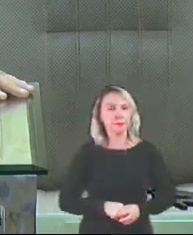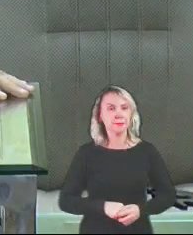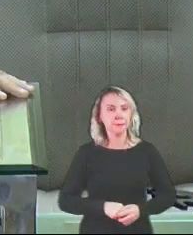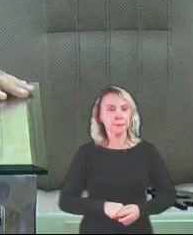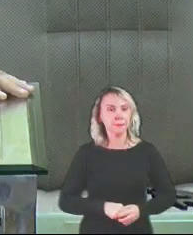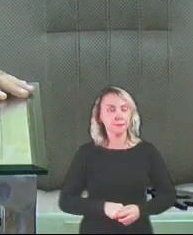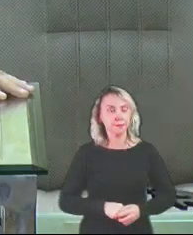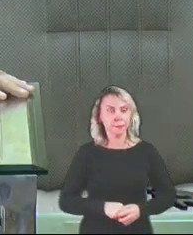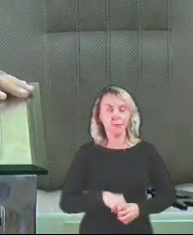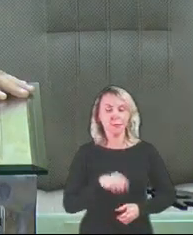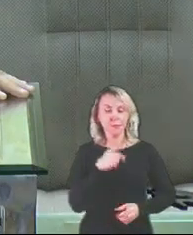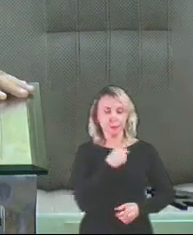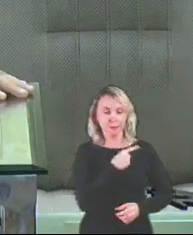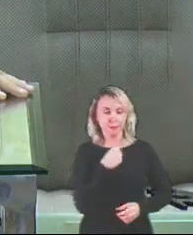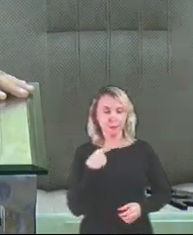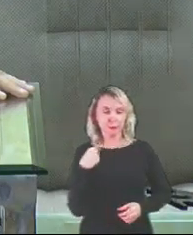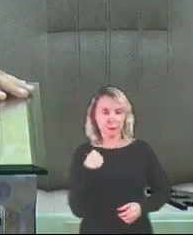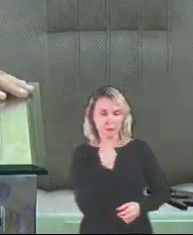Nosso pastor tem,